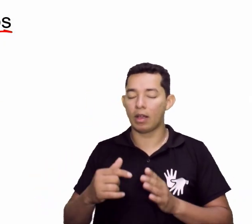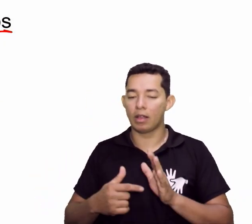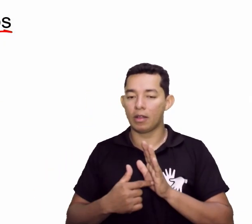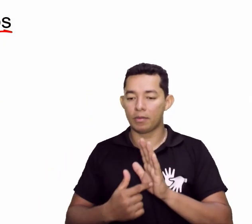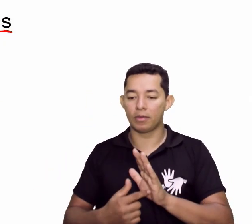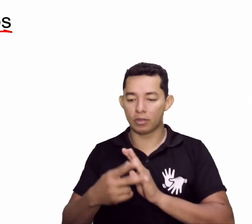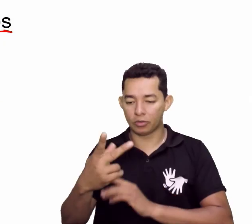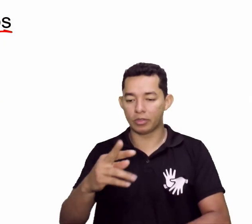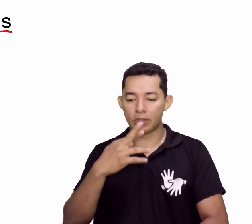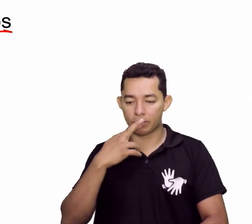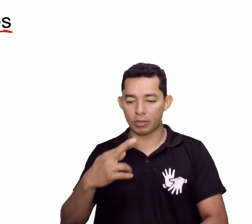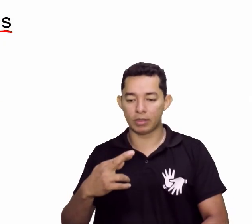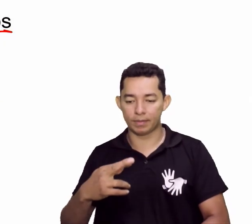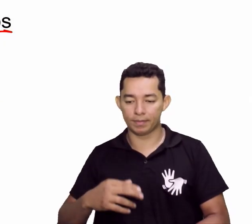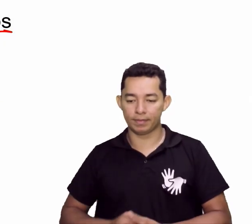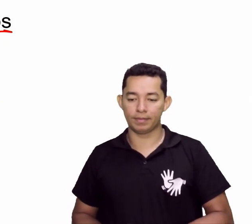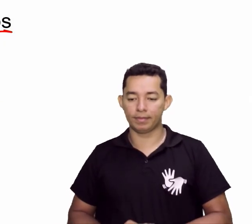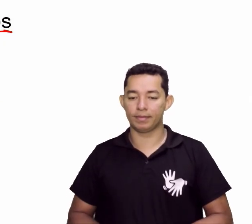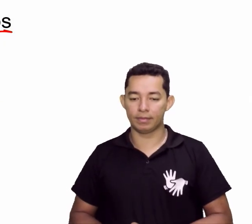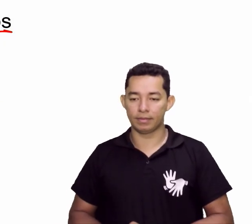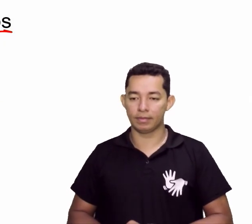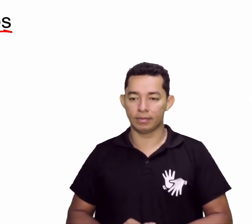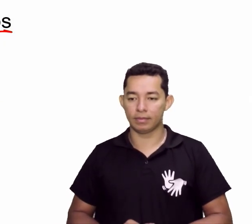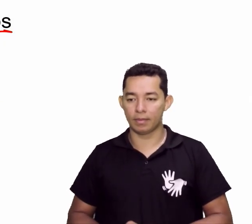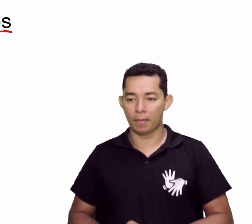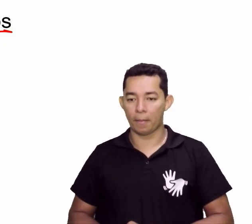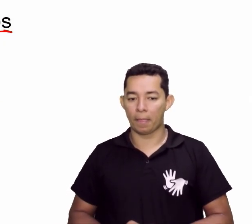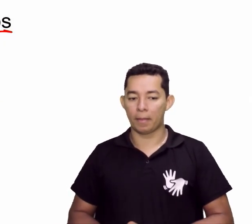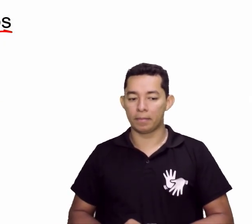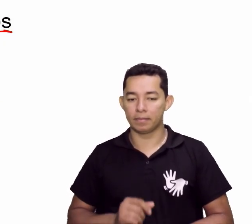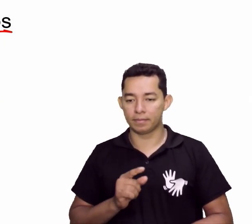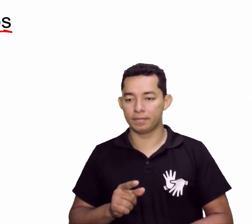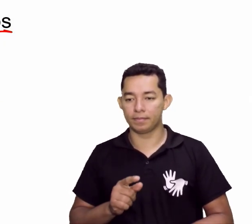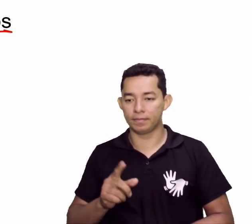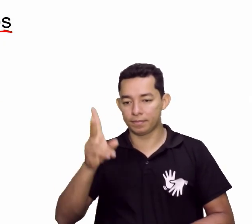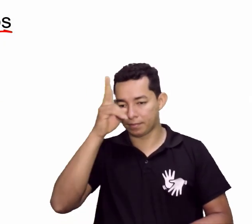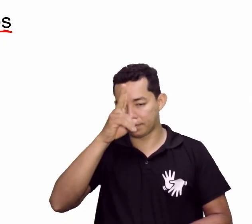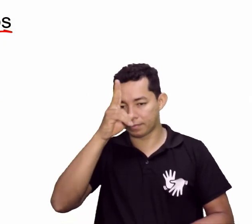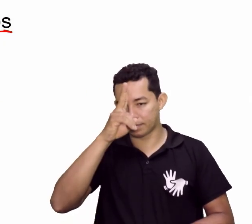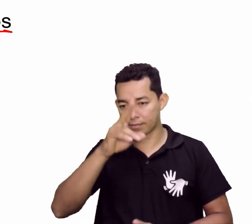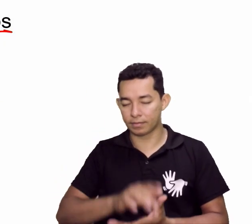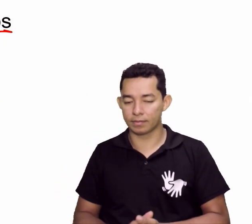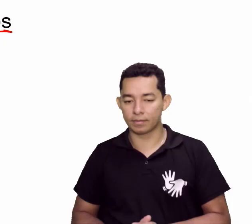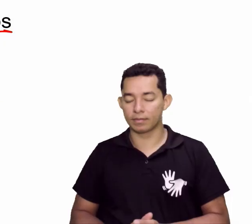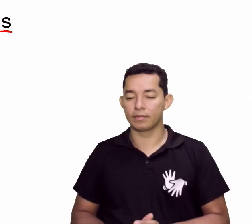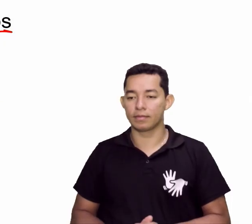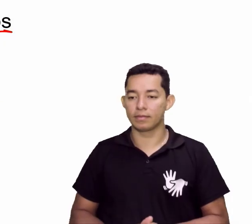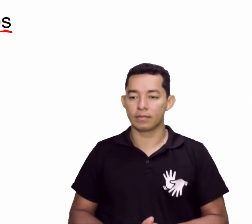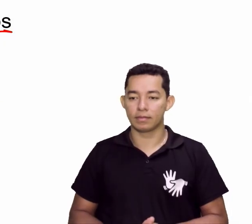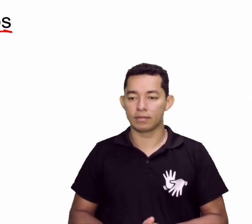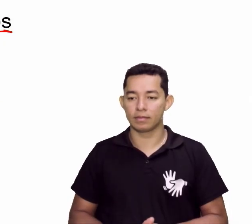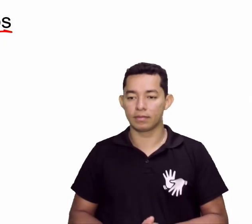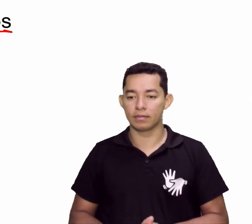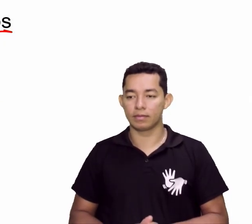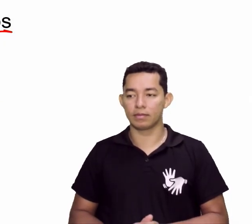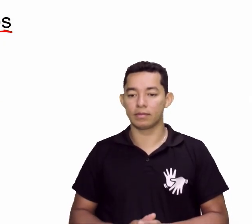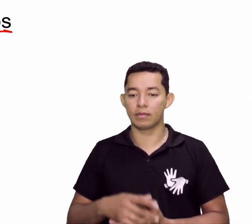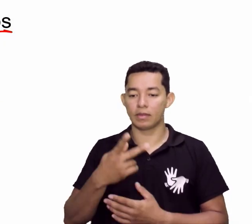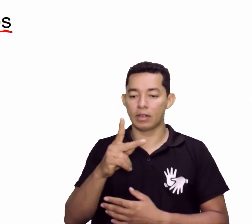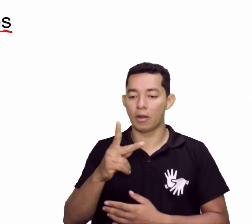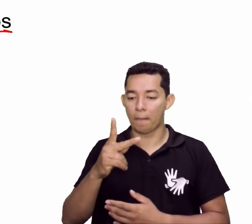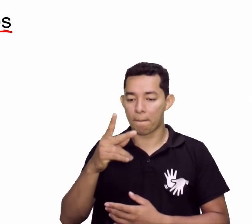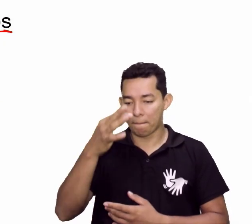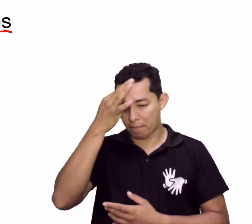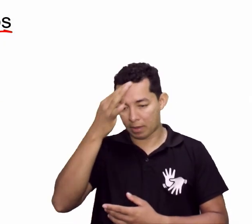Então, é com isso aí que você vai relembrar do que vá pelos pensamentos da